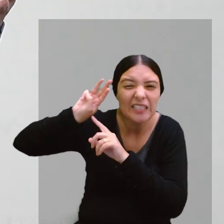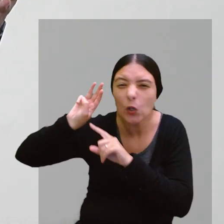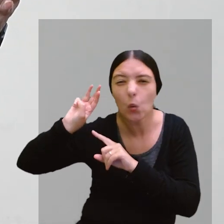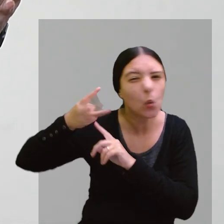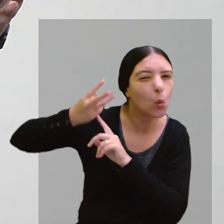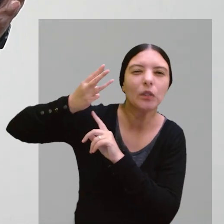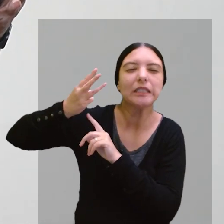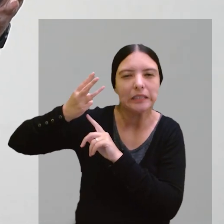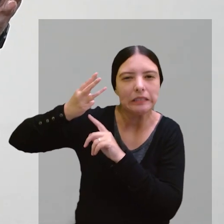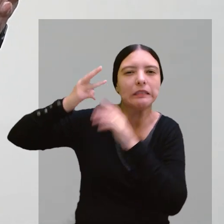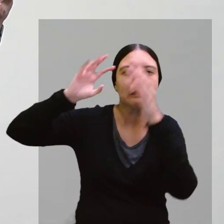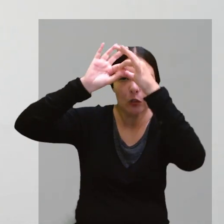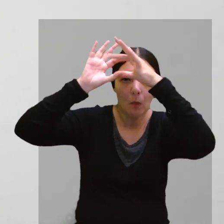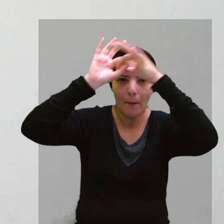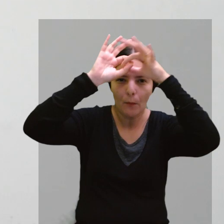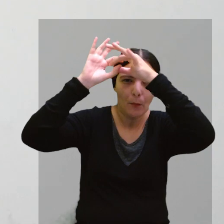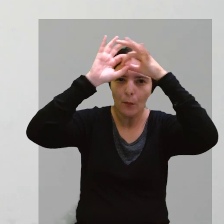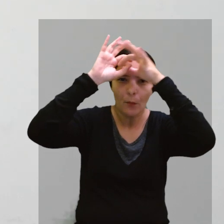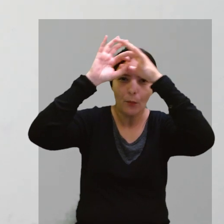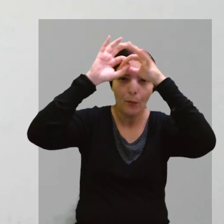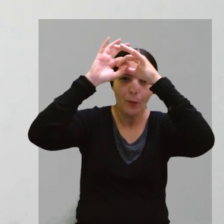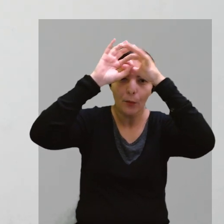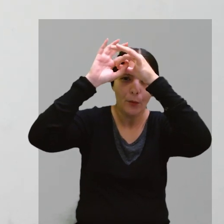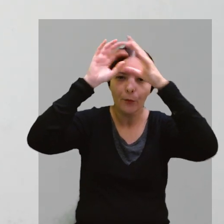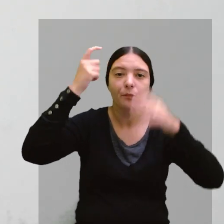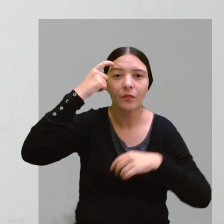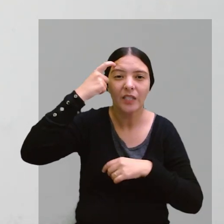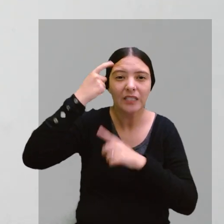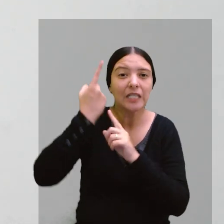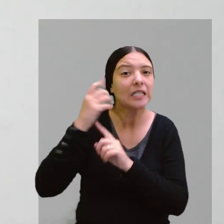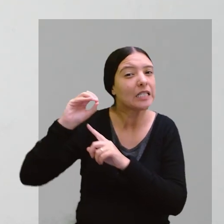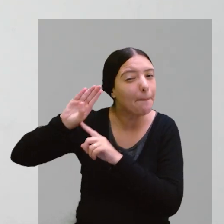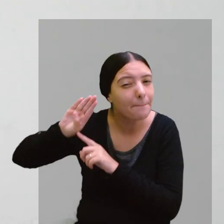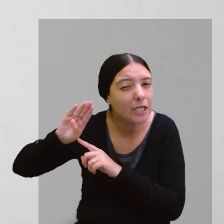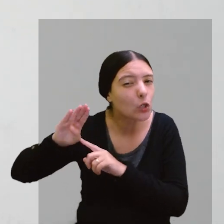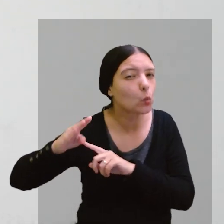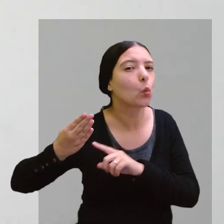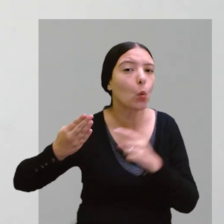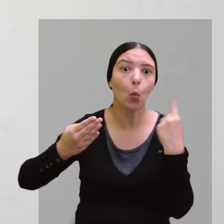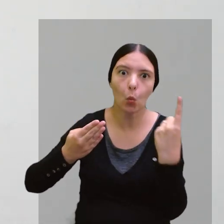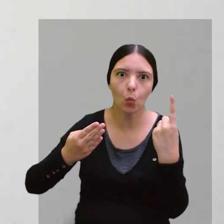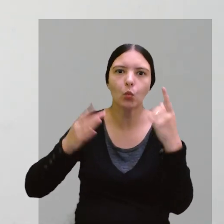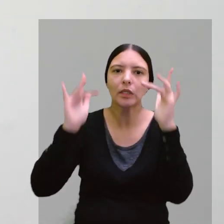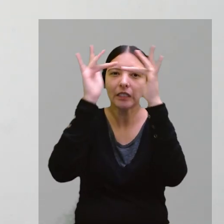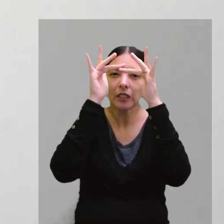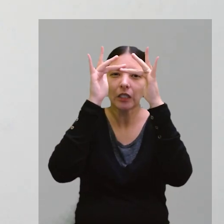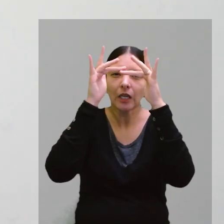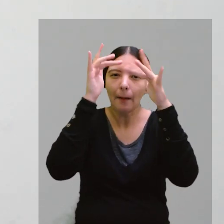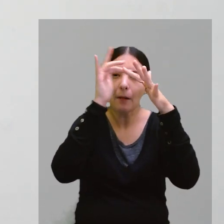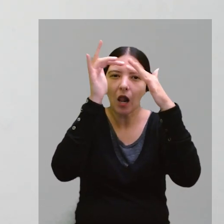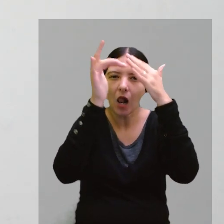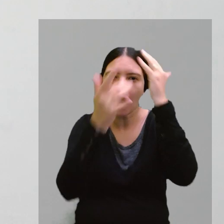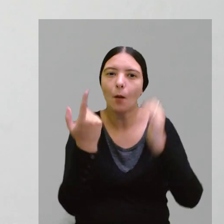trilhões de conexões. Pensem bem, 100 bilhões de neurônios, às vezes um neurônio liga com